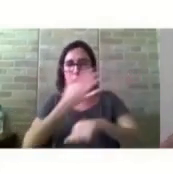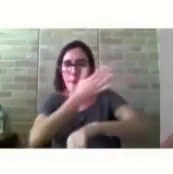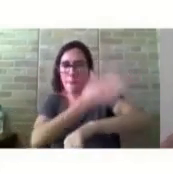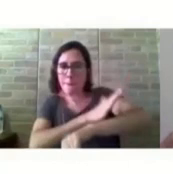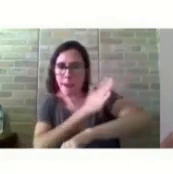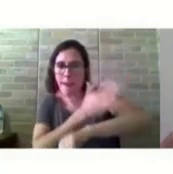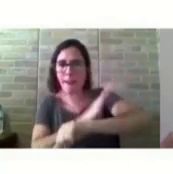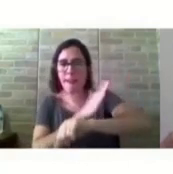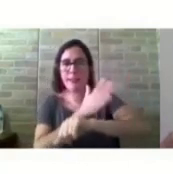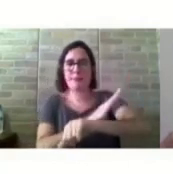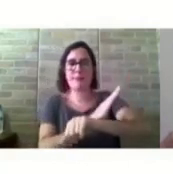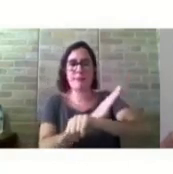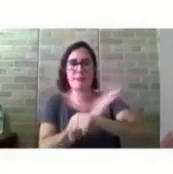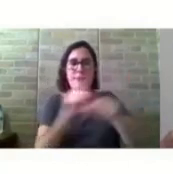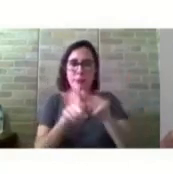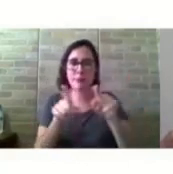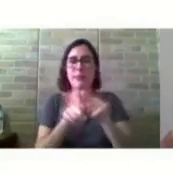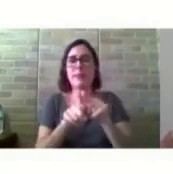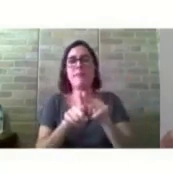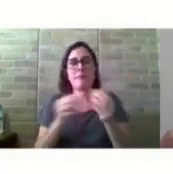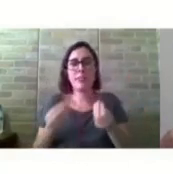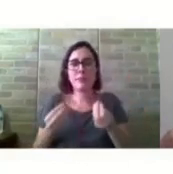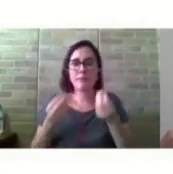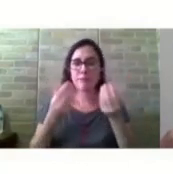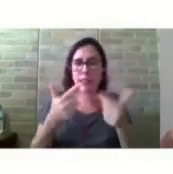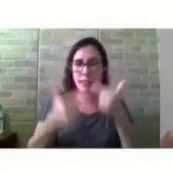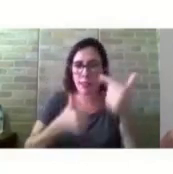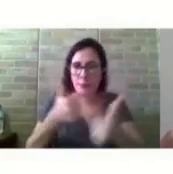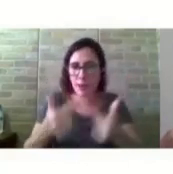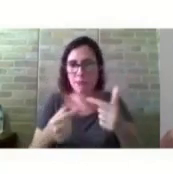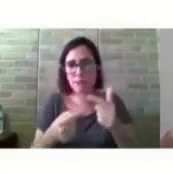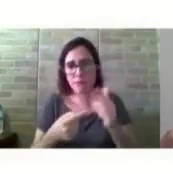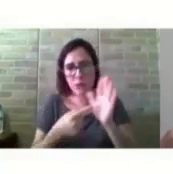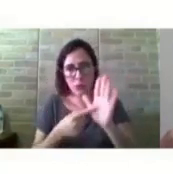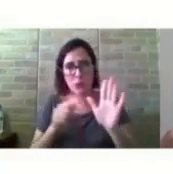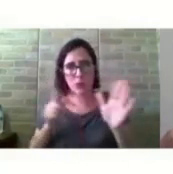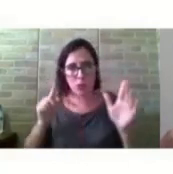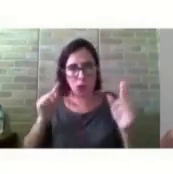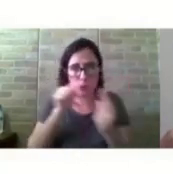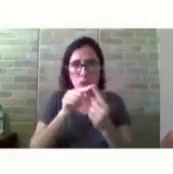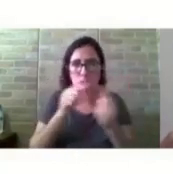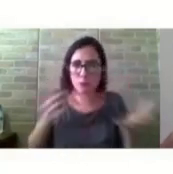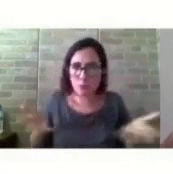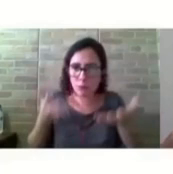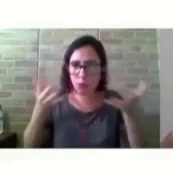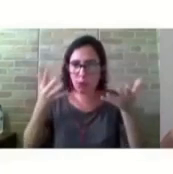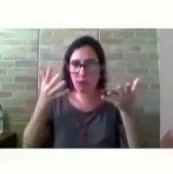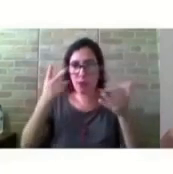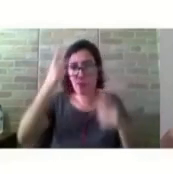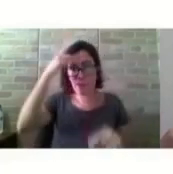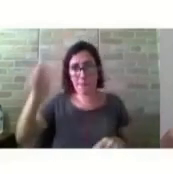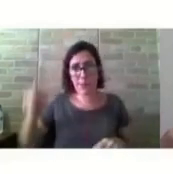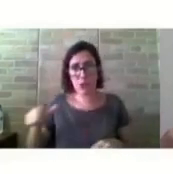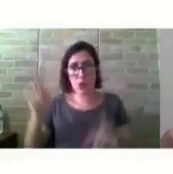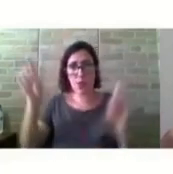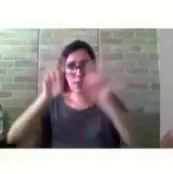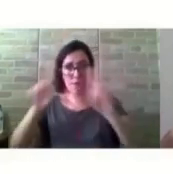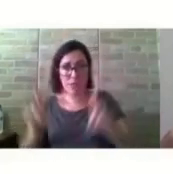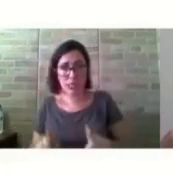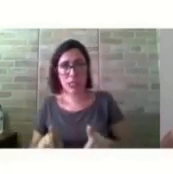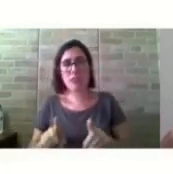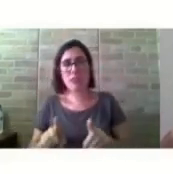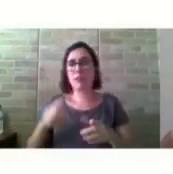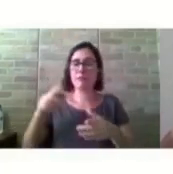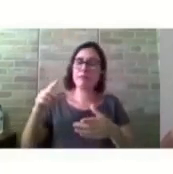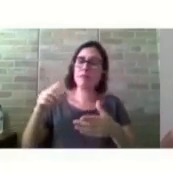a funcionalidade relacionada à atividade e participação de pessoas com deficiência, incapacidades,